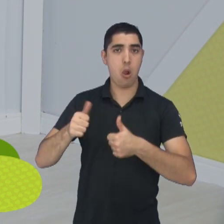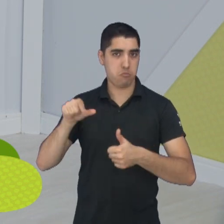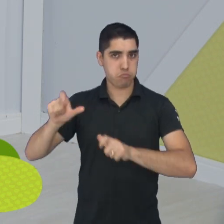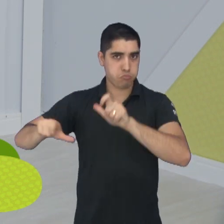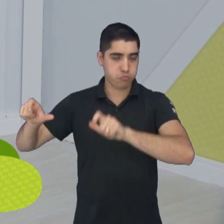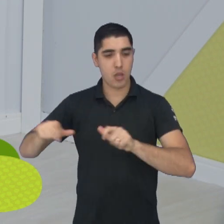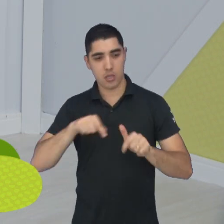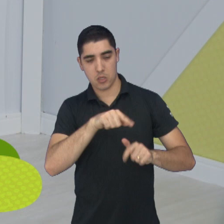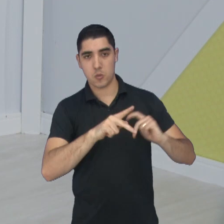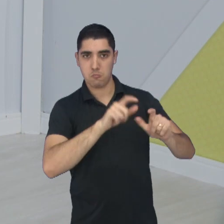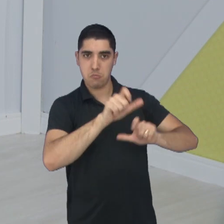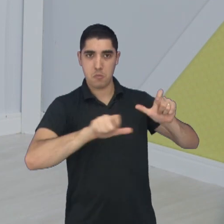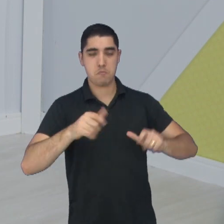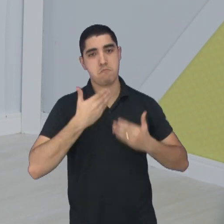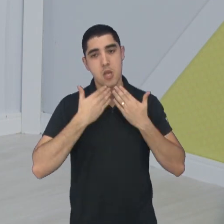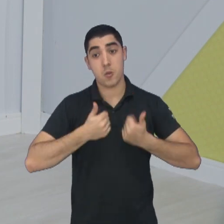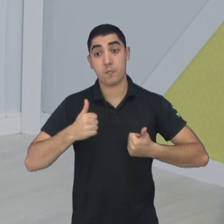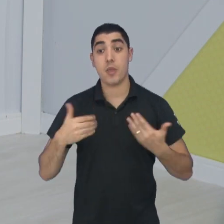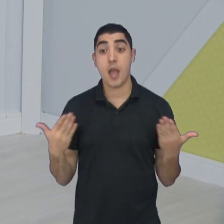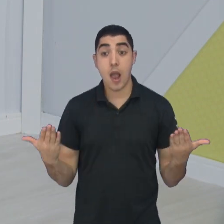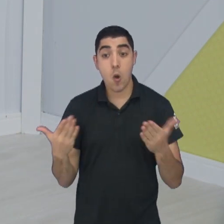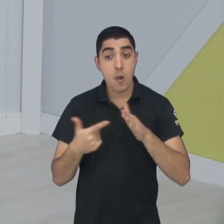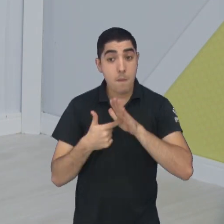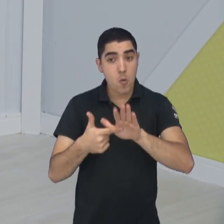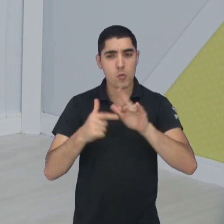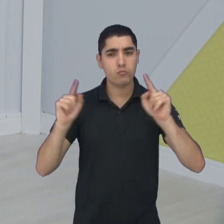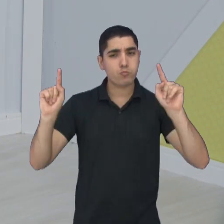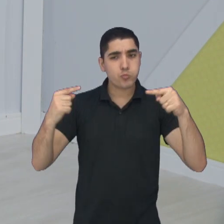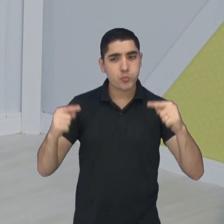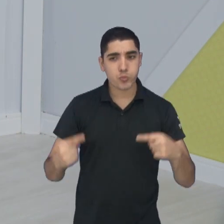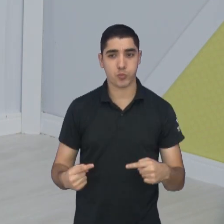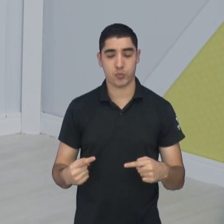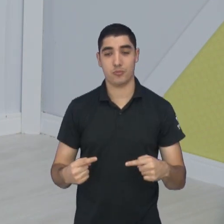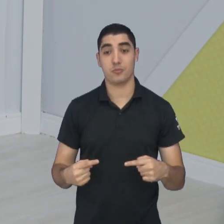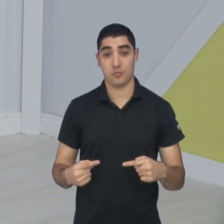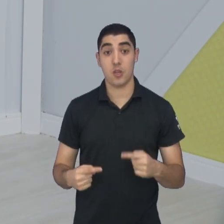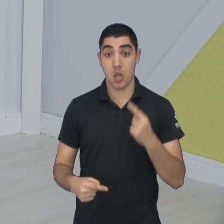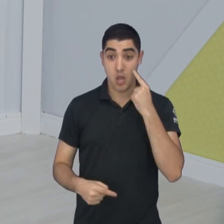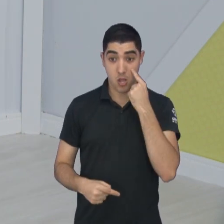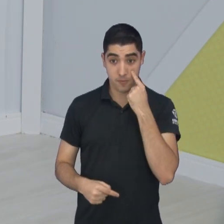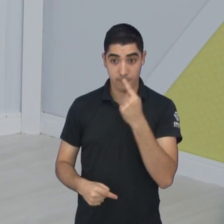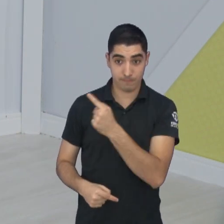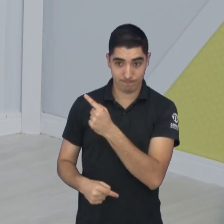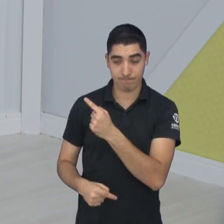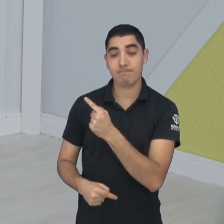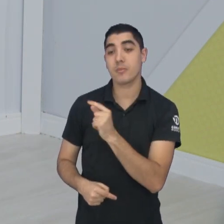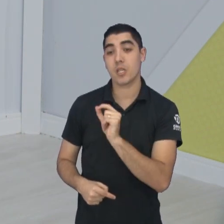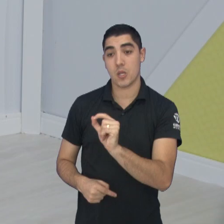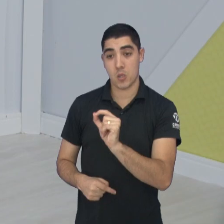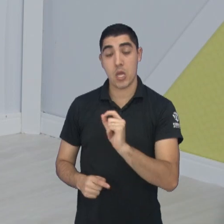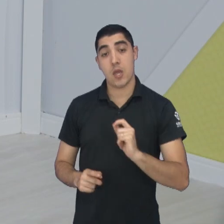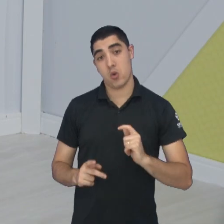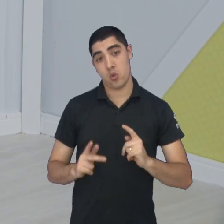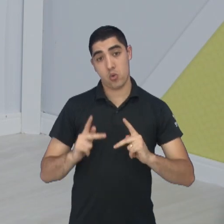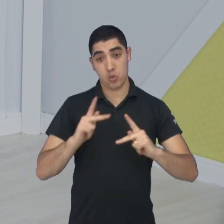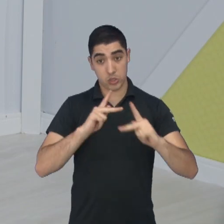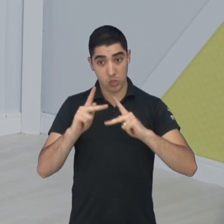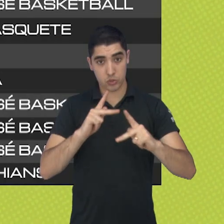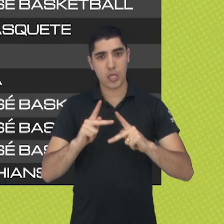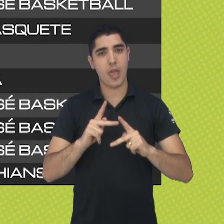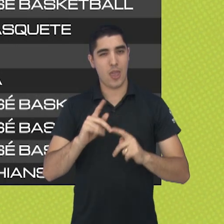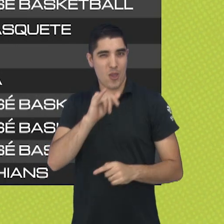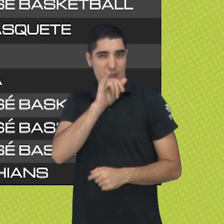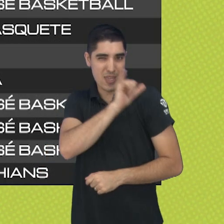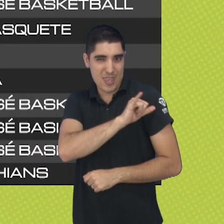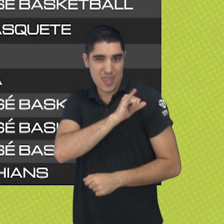gente, por favor, os jogos do São José nesta competição. O Brunão falou aqui, ó. São José veio numa boa toada aqui contra os times do